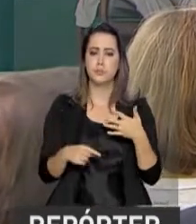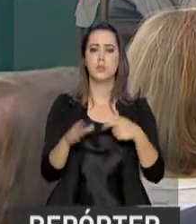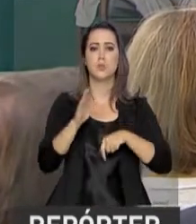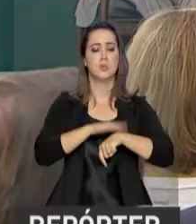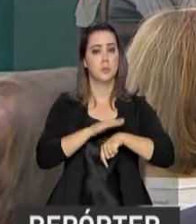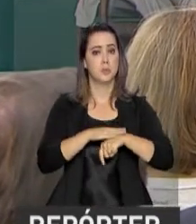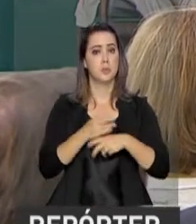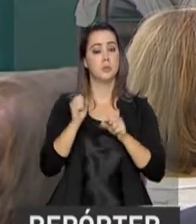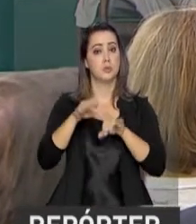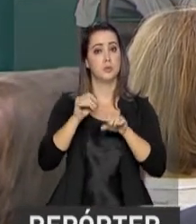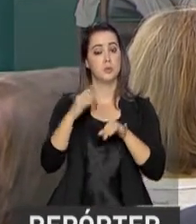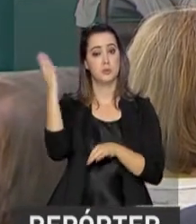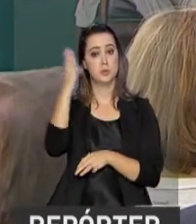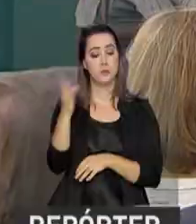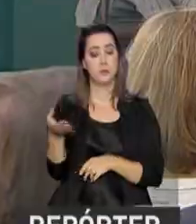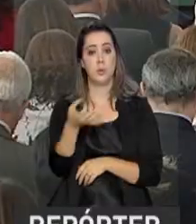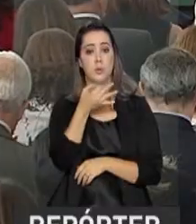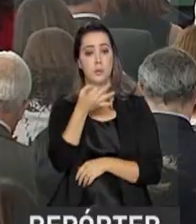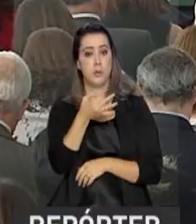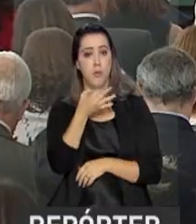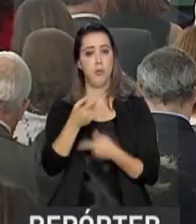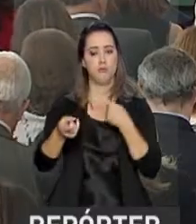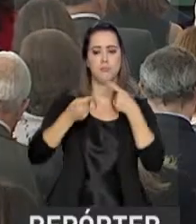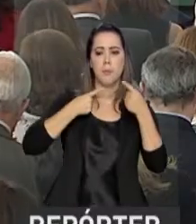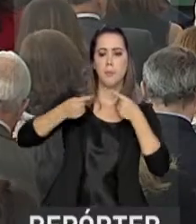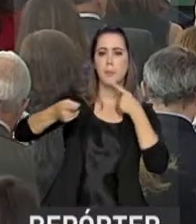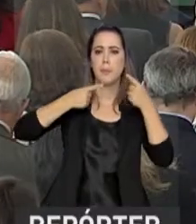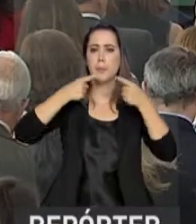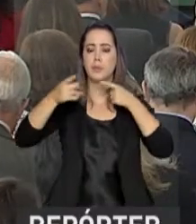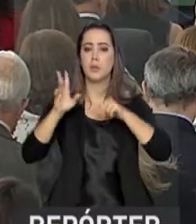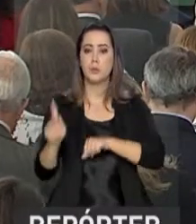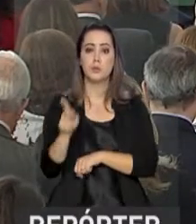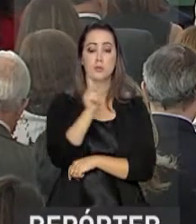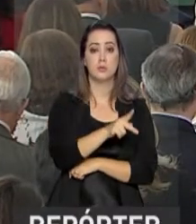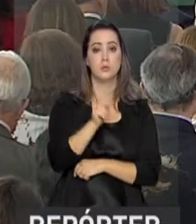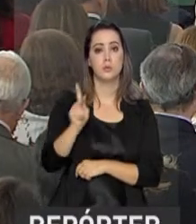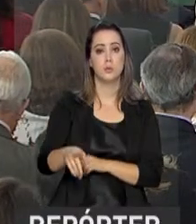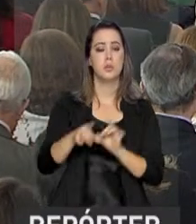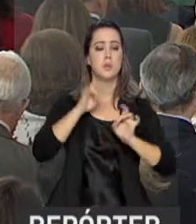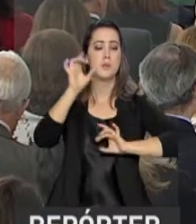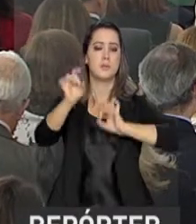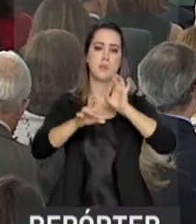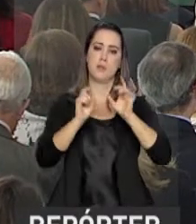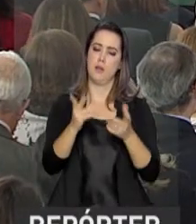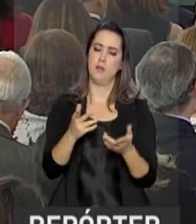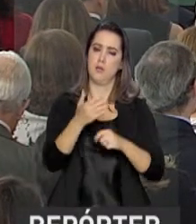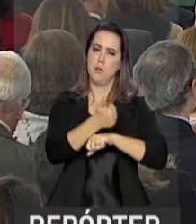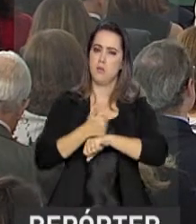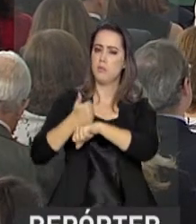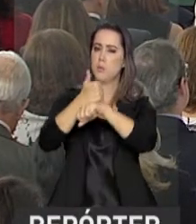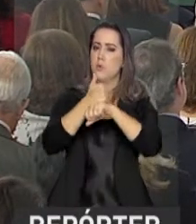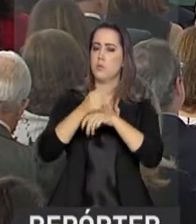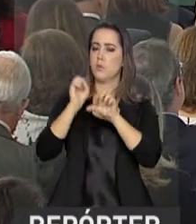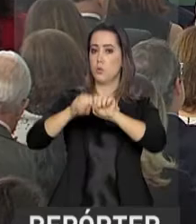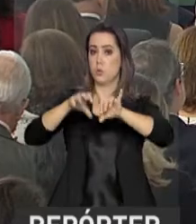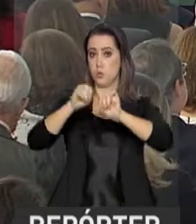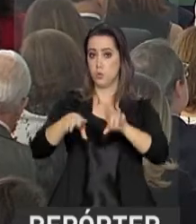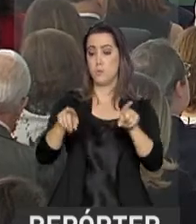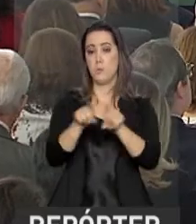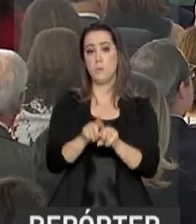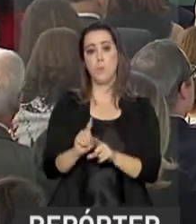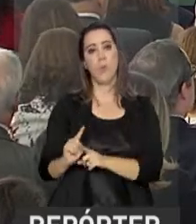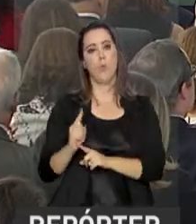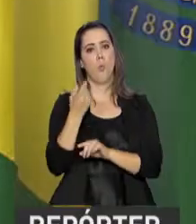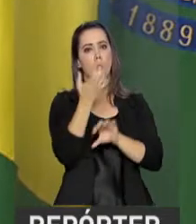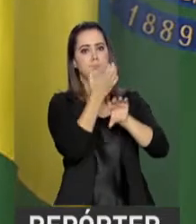As sugestões foram apresentadas e debatidas por professores e especialistas em educação para criar uma base nacional